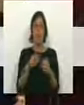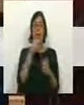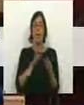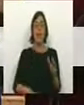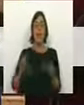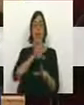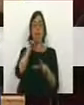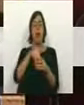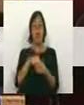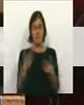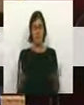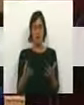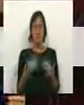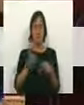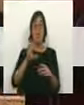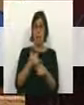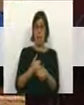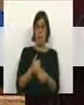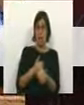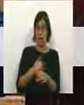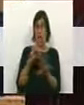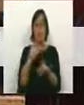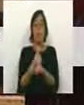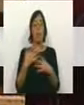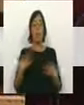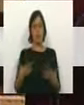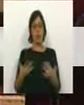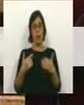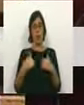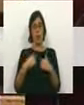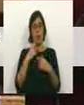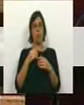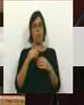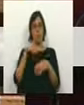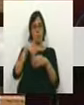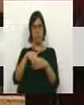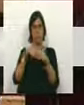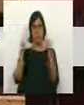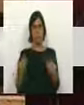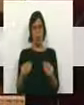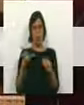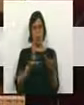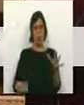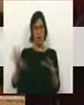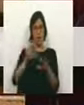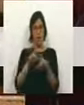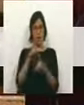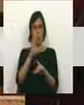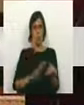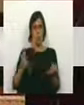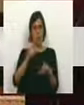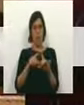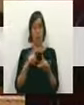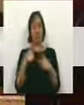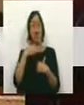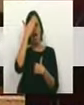nacional abrange, obviamente, as regiões autónomas, mas também, já agora, da nossa plataforma continental. Eu julgo,